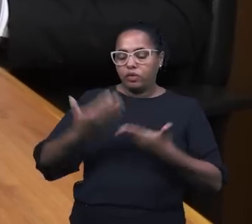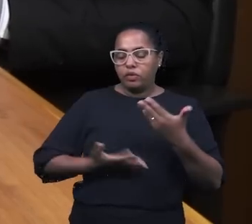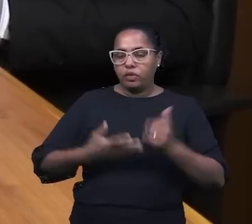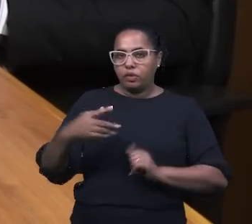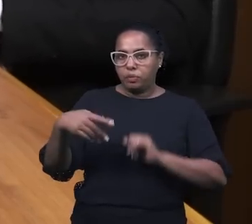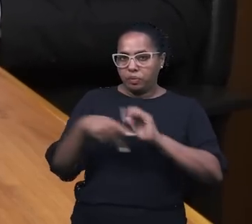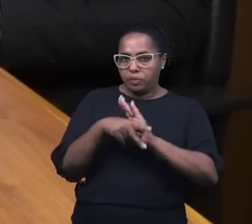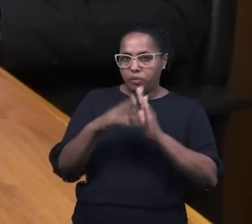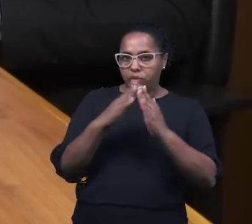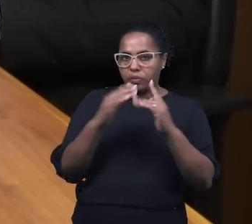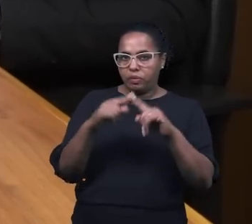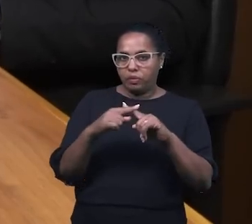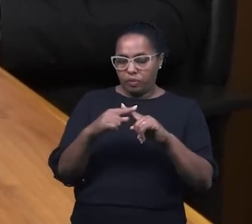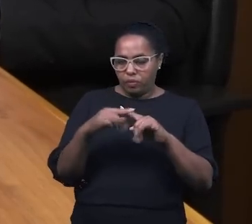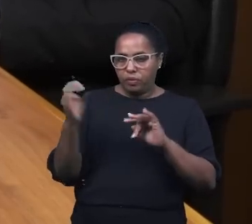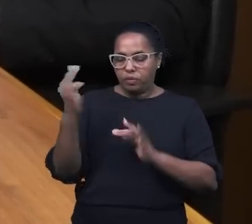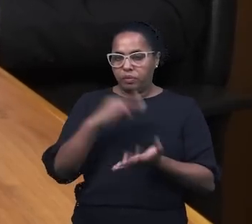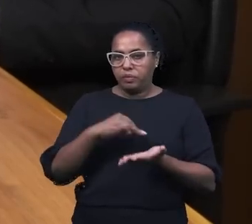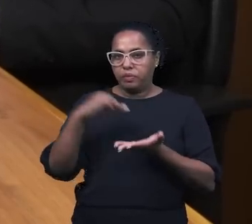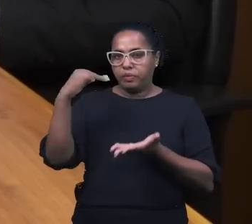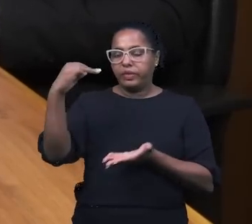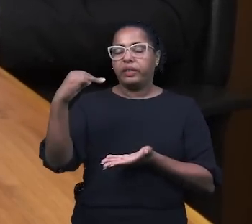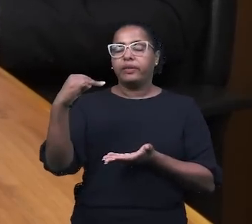membros da Igreja Cristã Maranata que foram cedidos